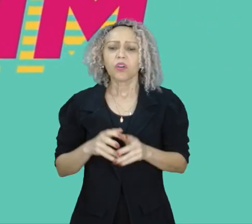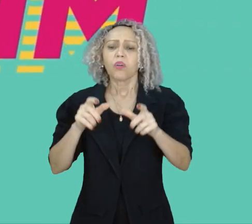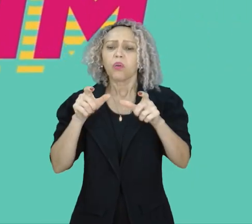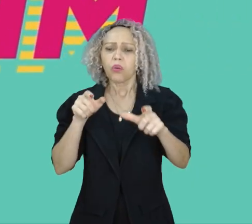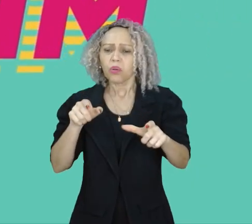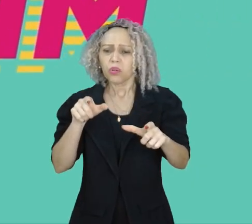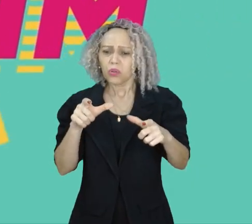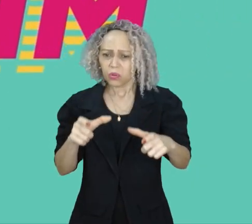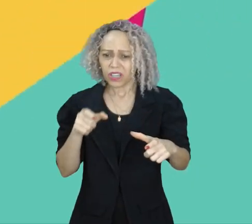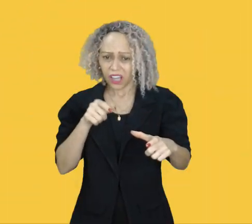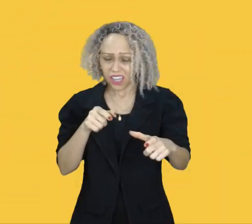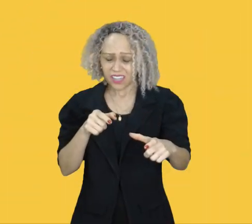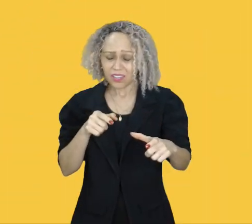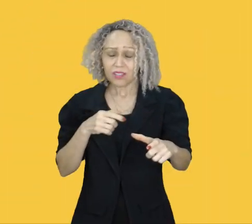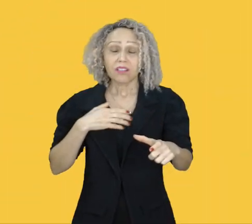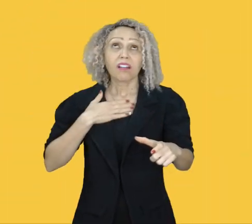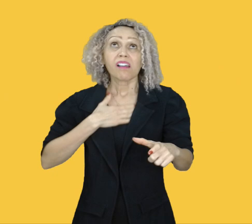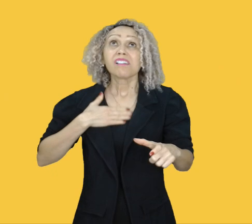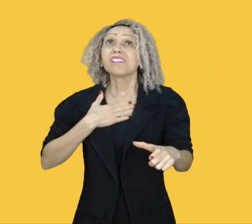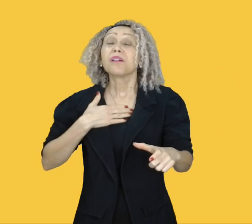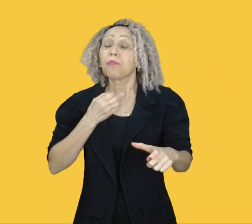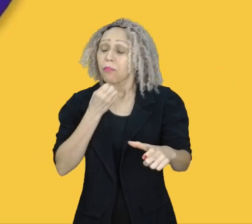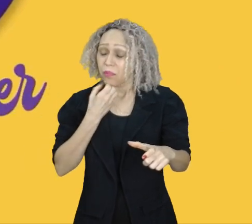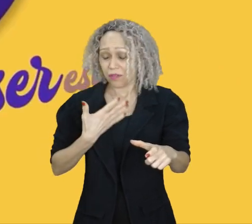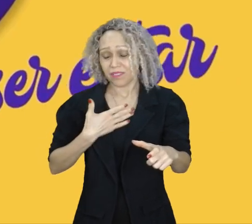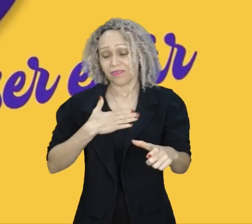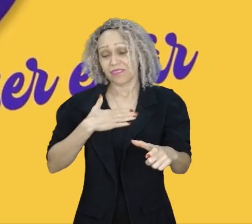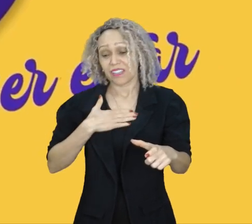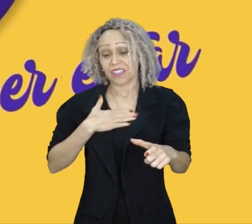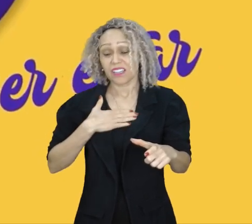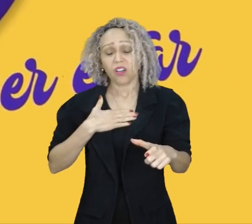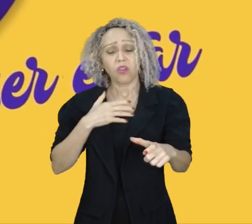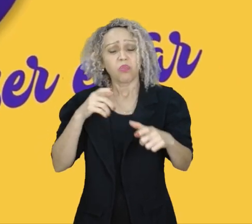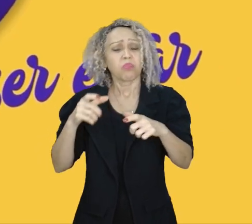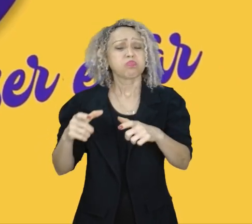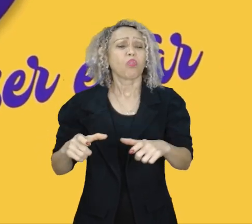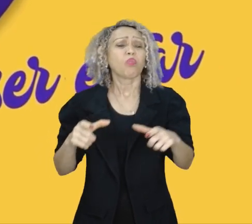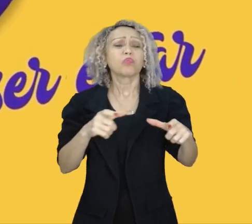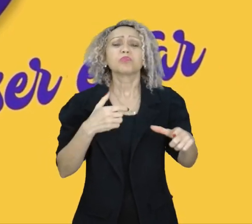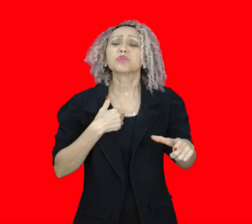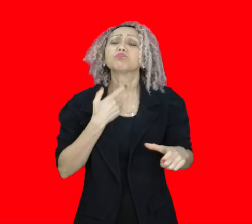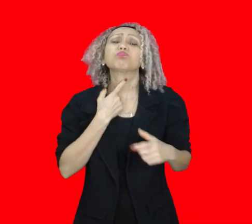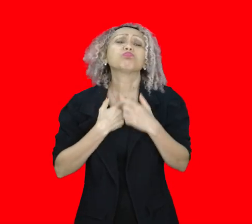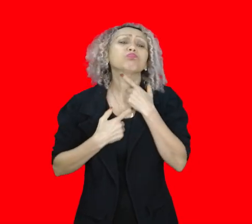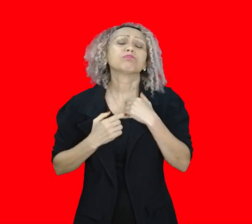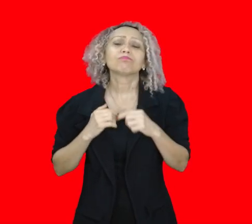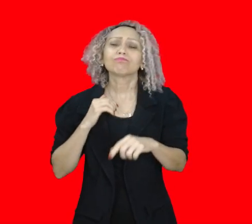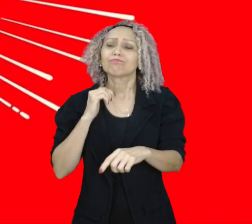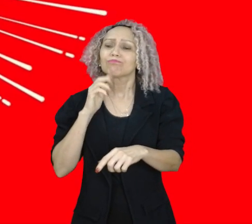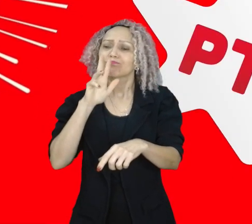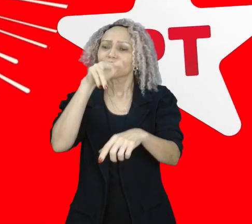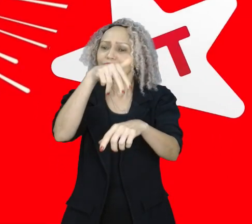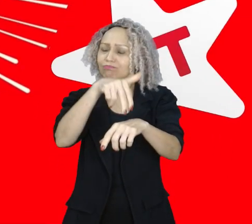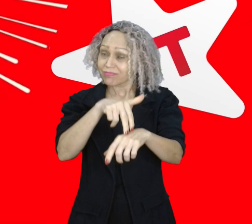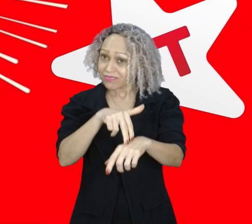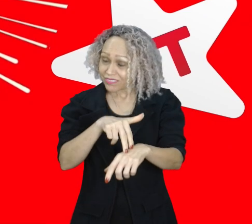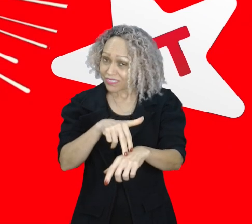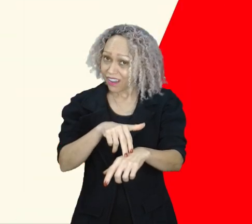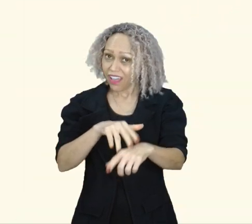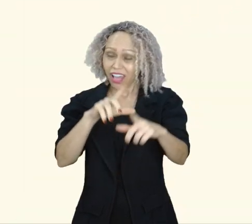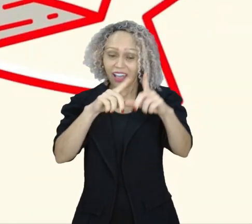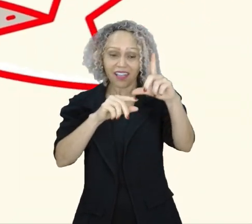lugar que é bom pra mim, é onde eu quiser estar. A estrela ainda